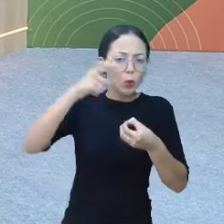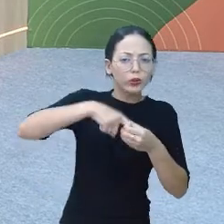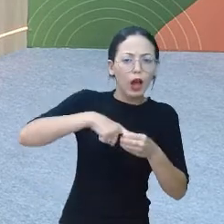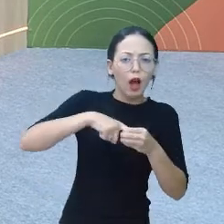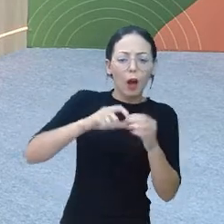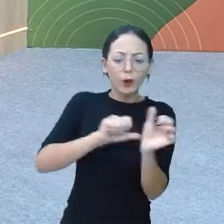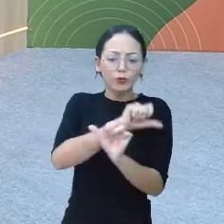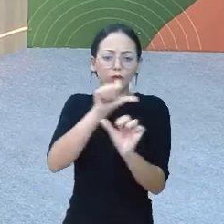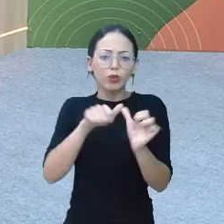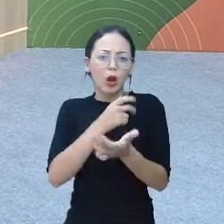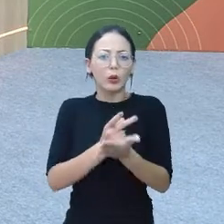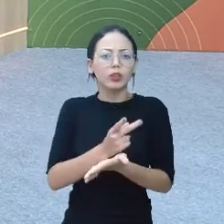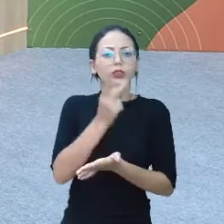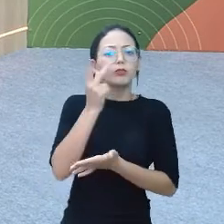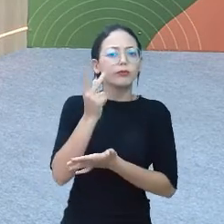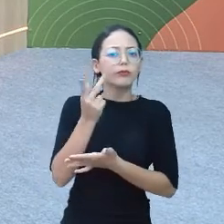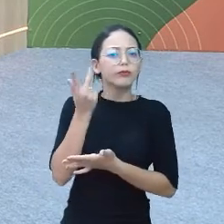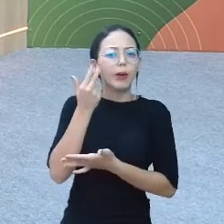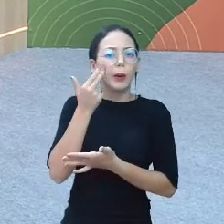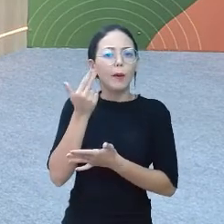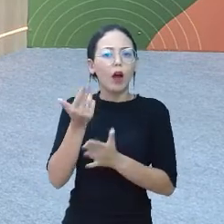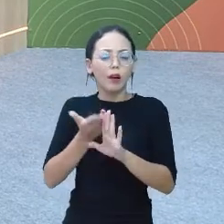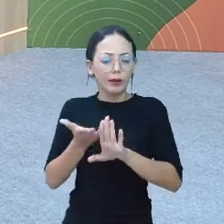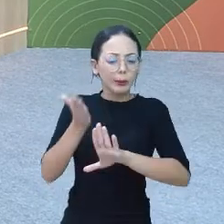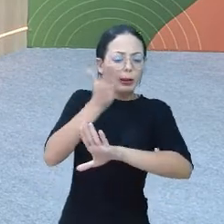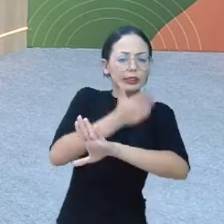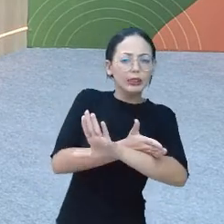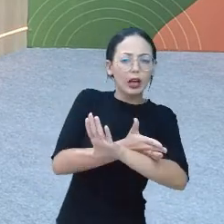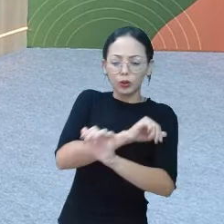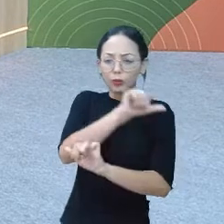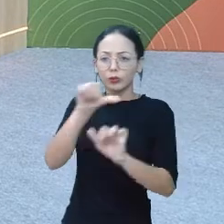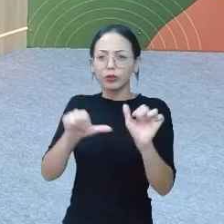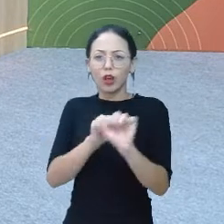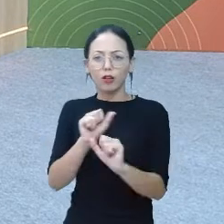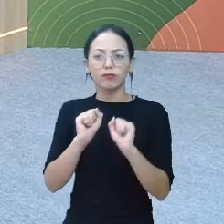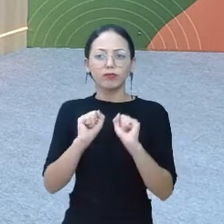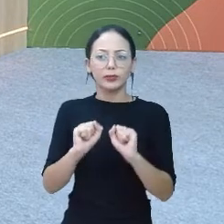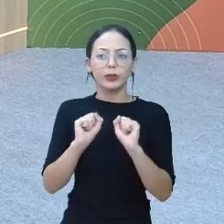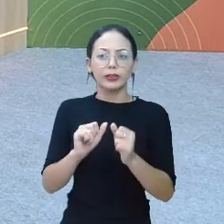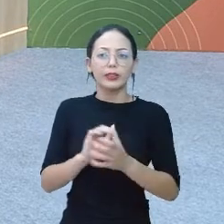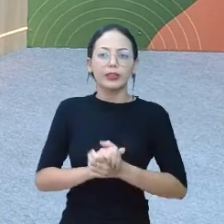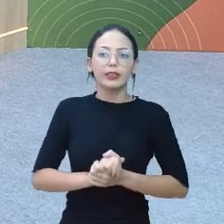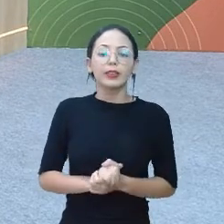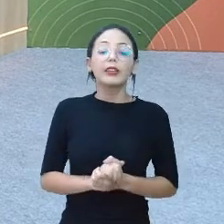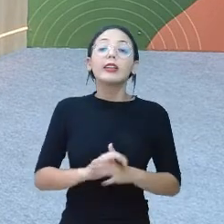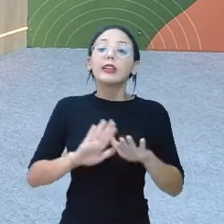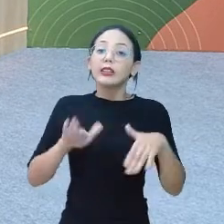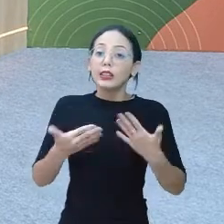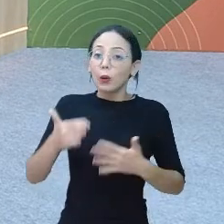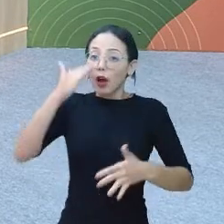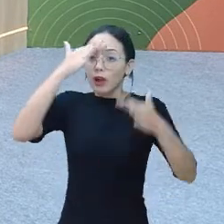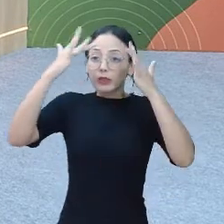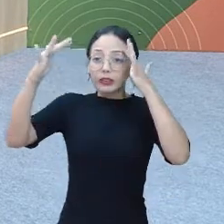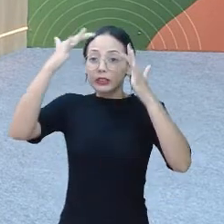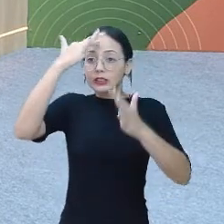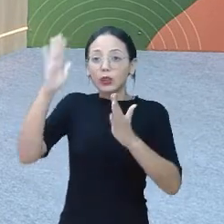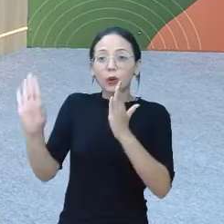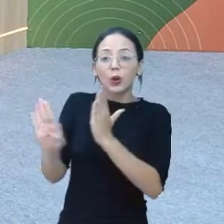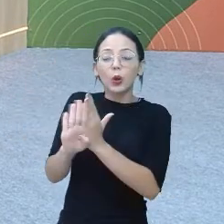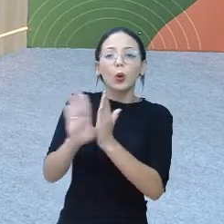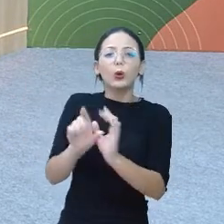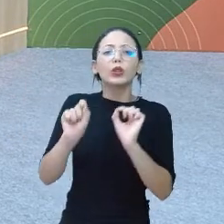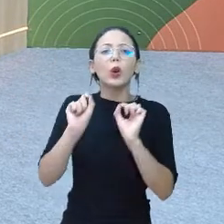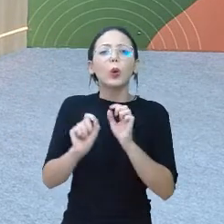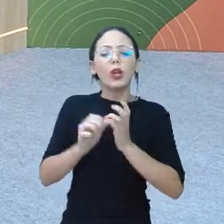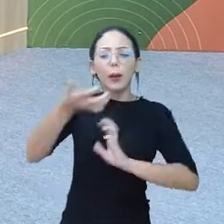para alterar algum acontecimento que estava no passado, por exemplo. Então, a fantasia encontra suas raízes em